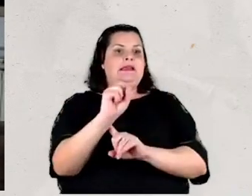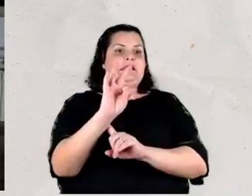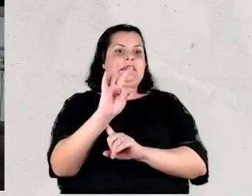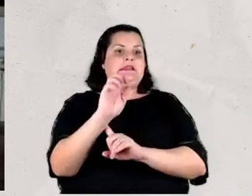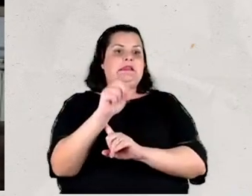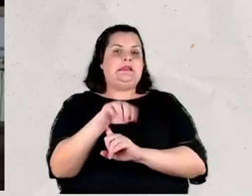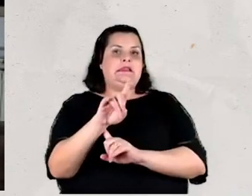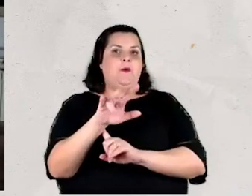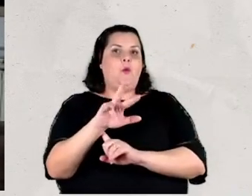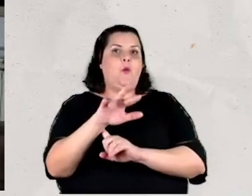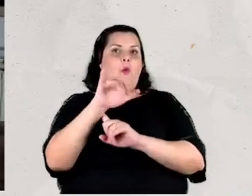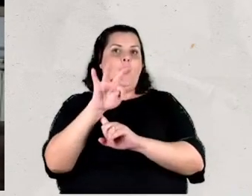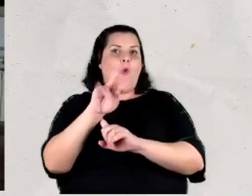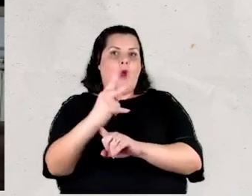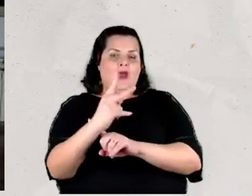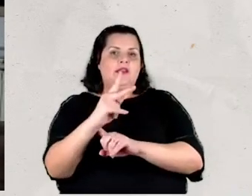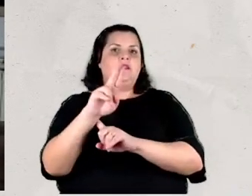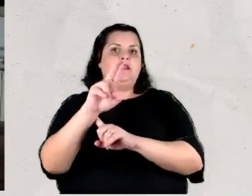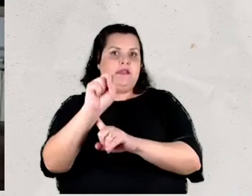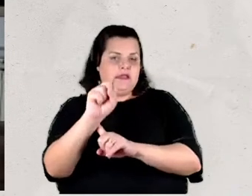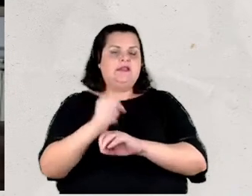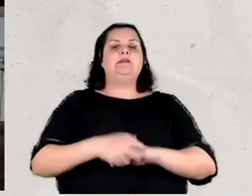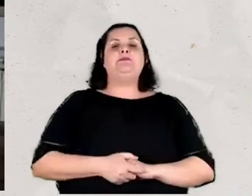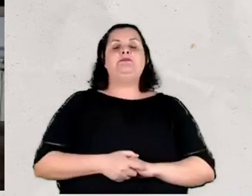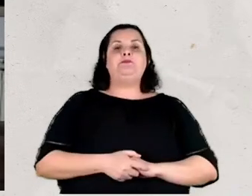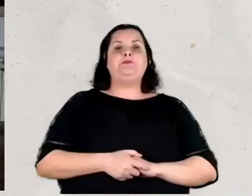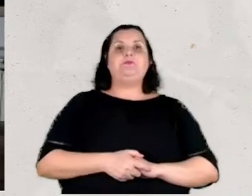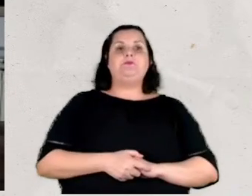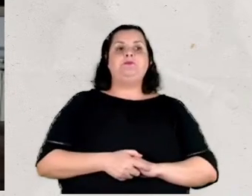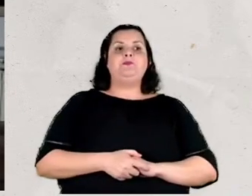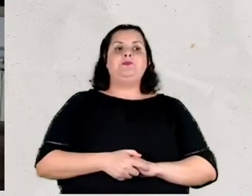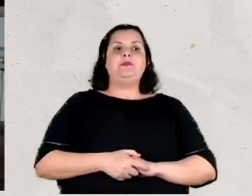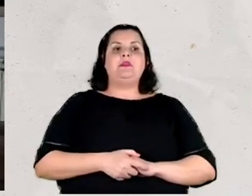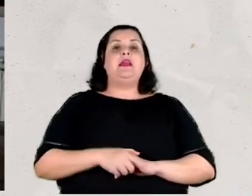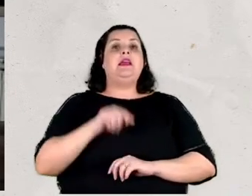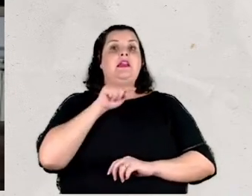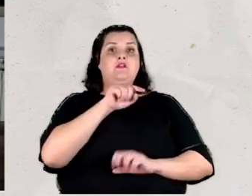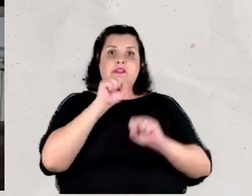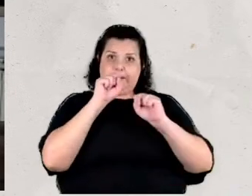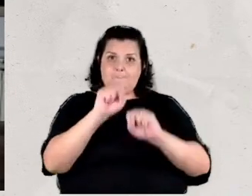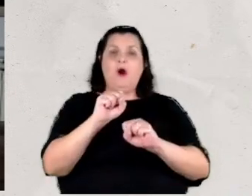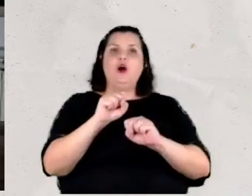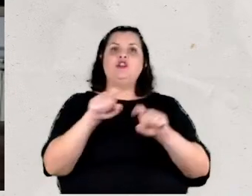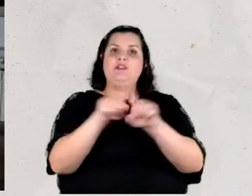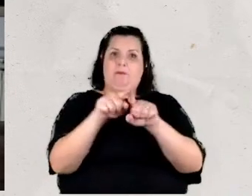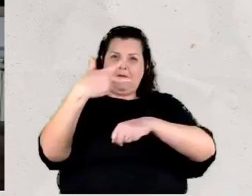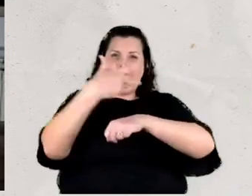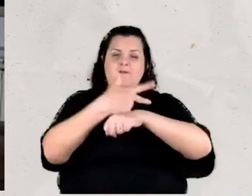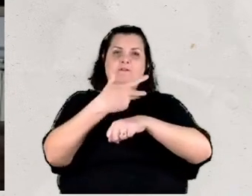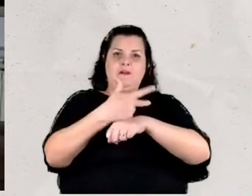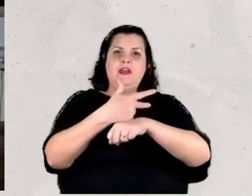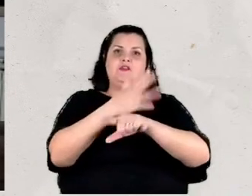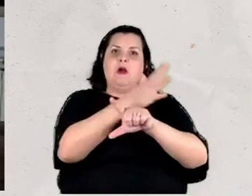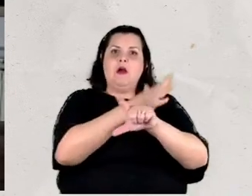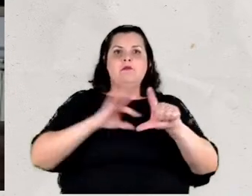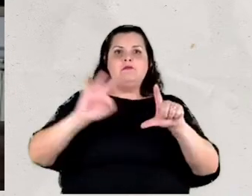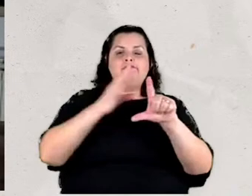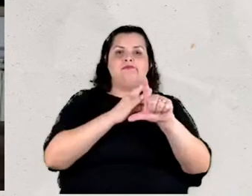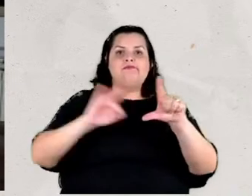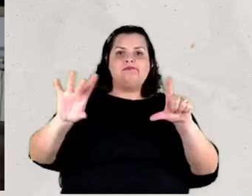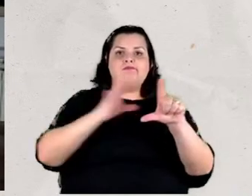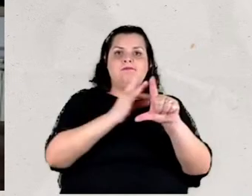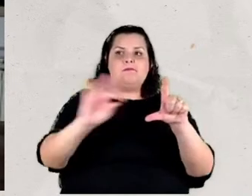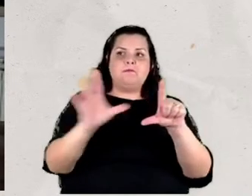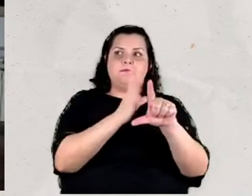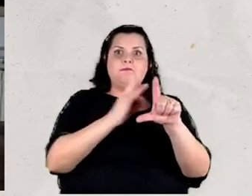assistir. E também que vocês podem compartilhar com quem tenha interesse de assistir novamente